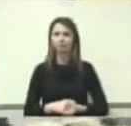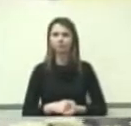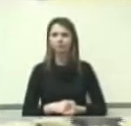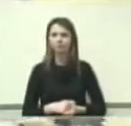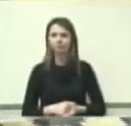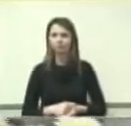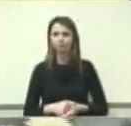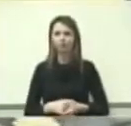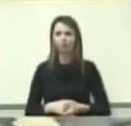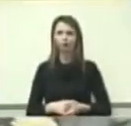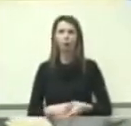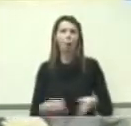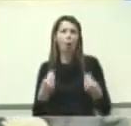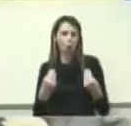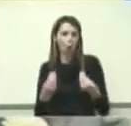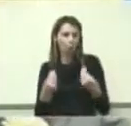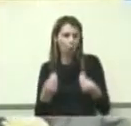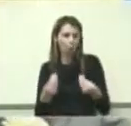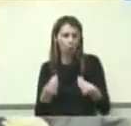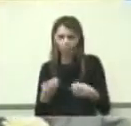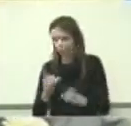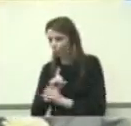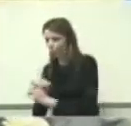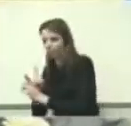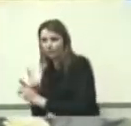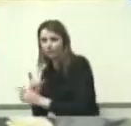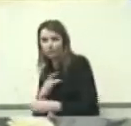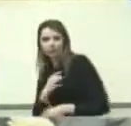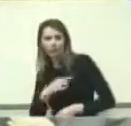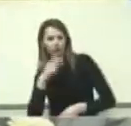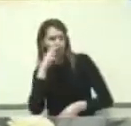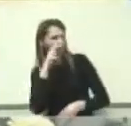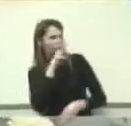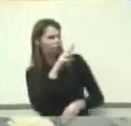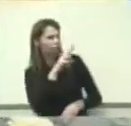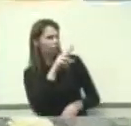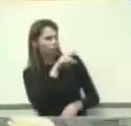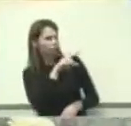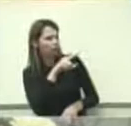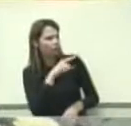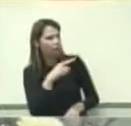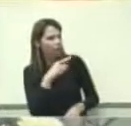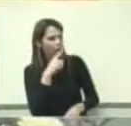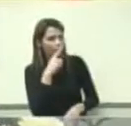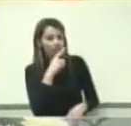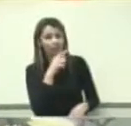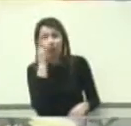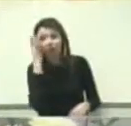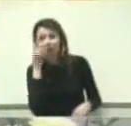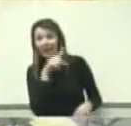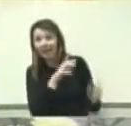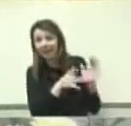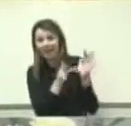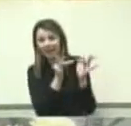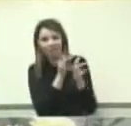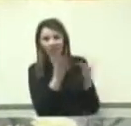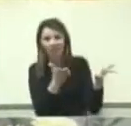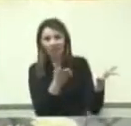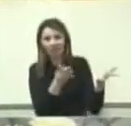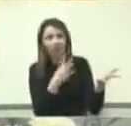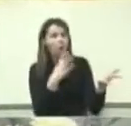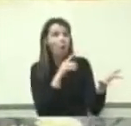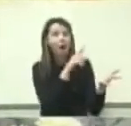E como eles estavam com muito medo viram Jesus caminhar sobre as águas e não o